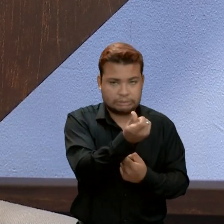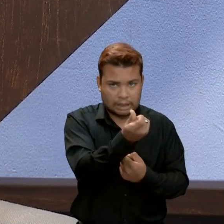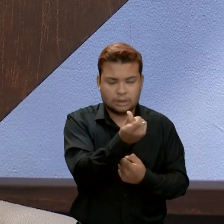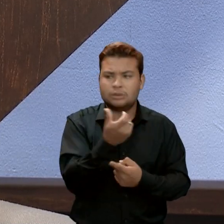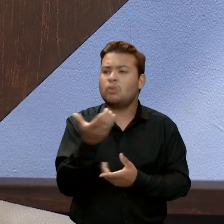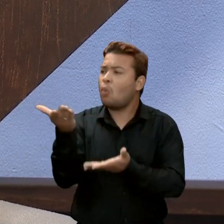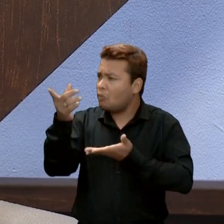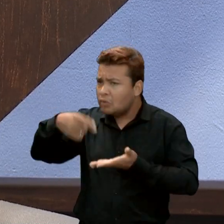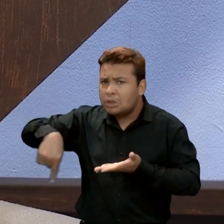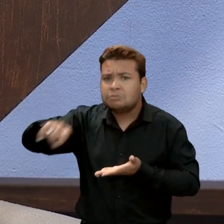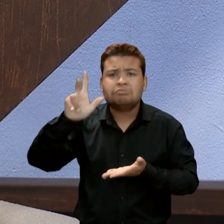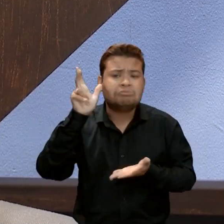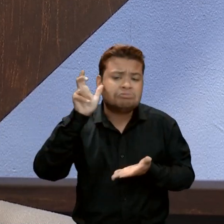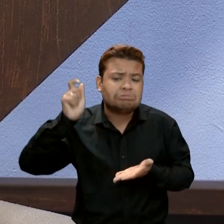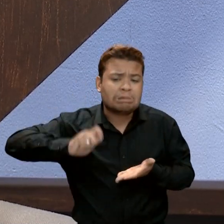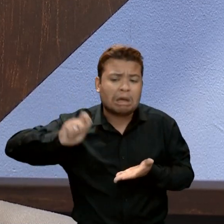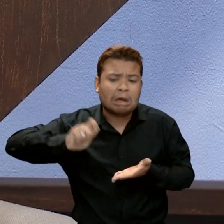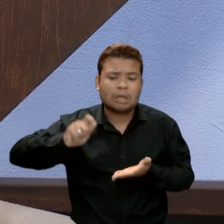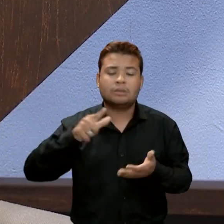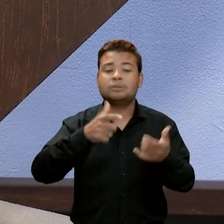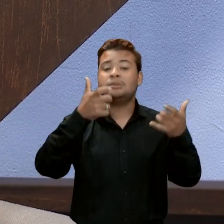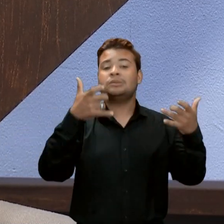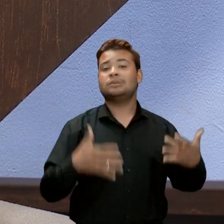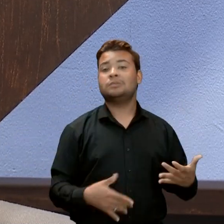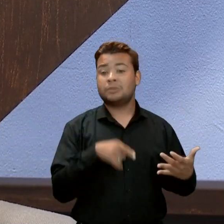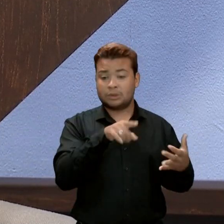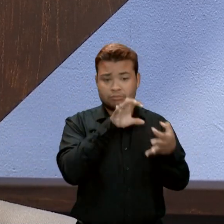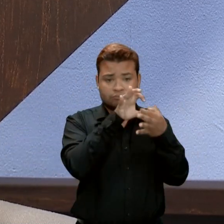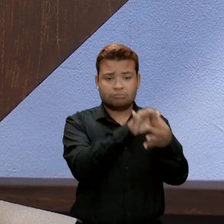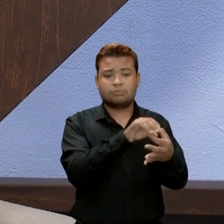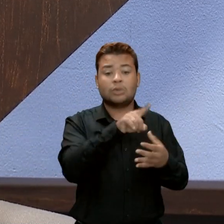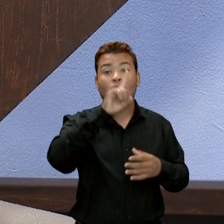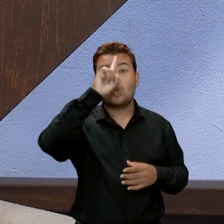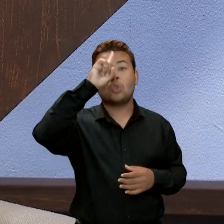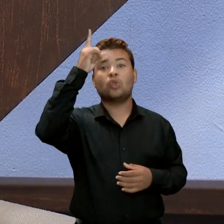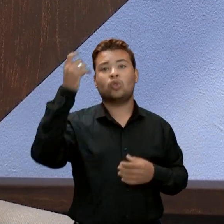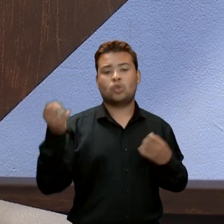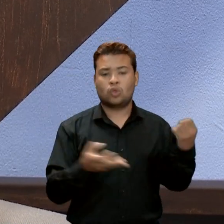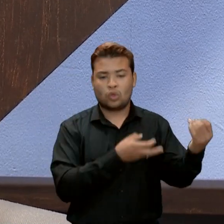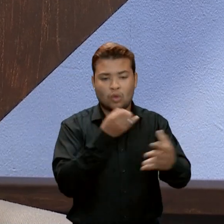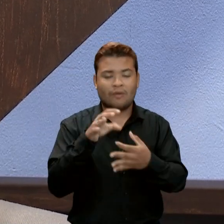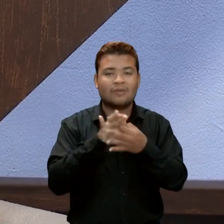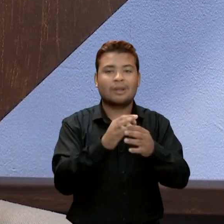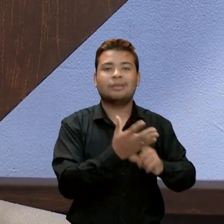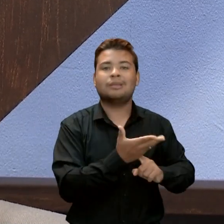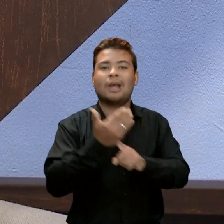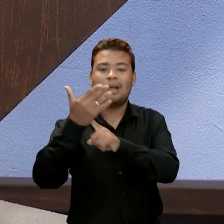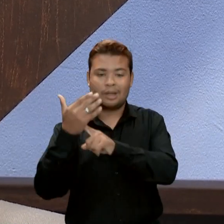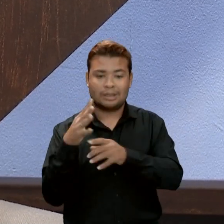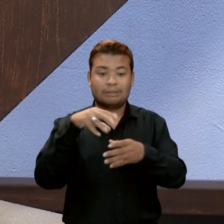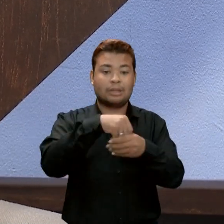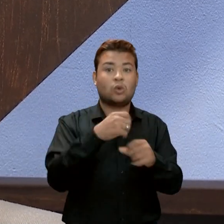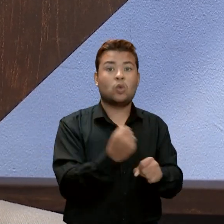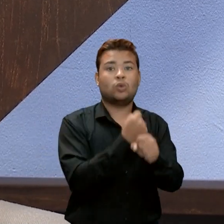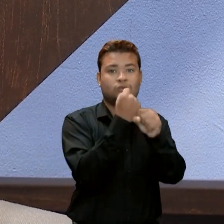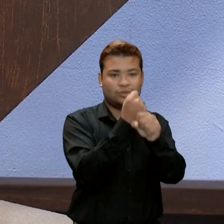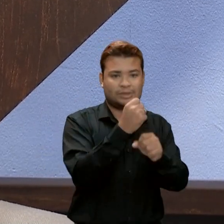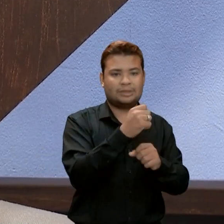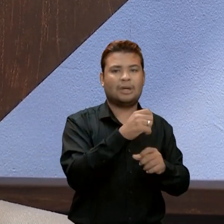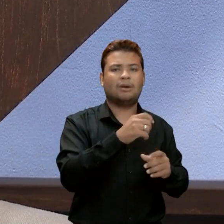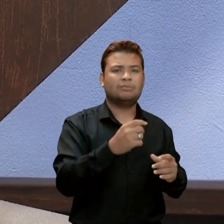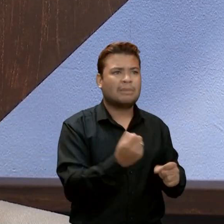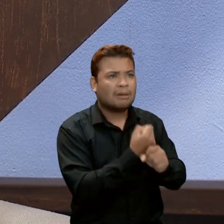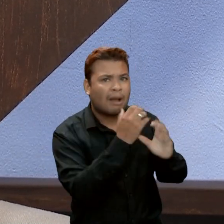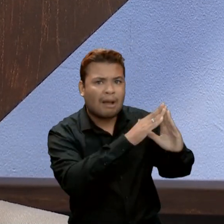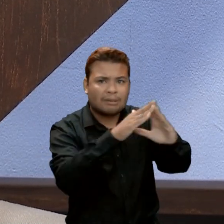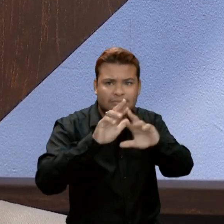né? Que fala exatamente sobre isso, sobre inovação tecnológica na construção civil em outros países. E,